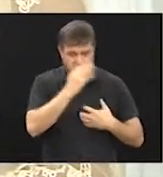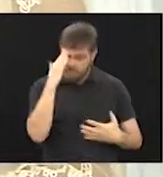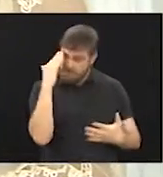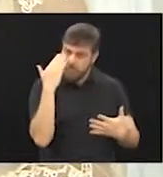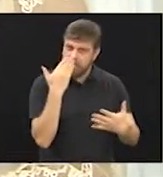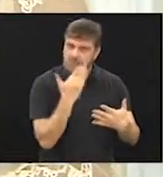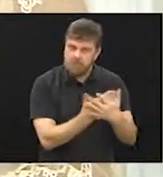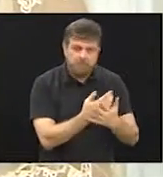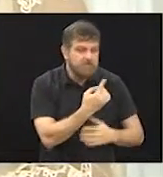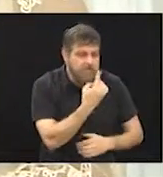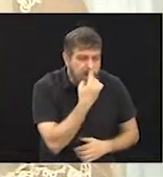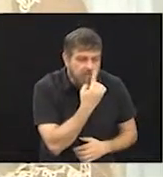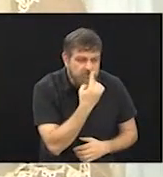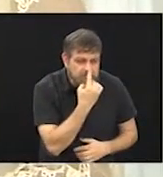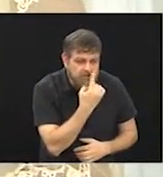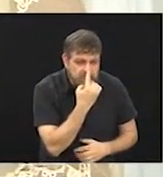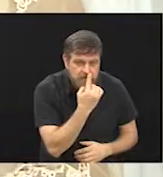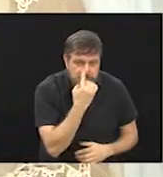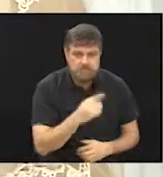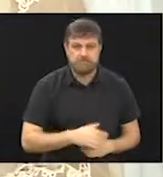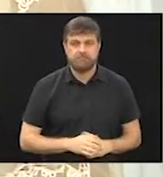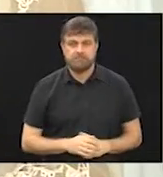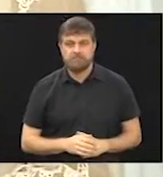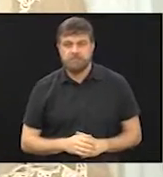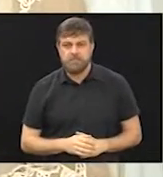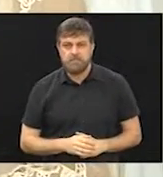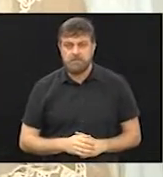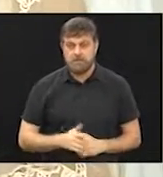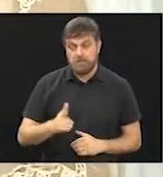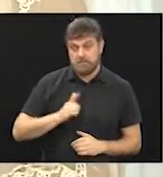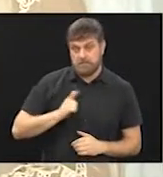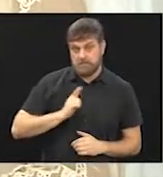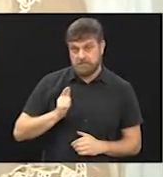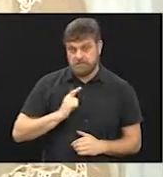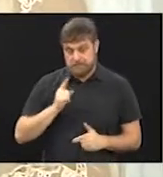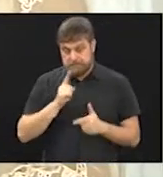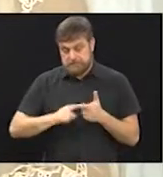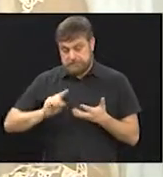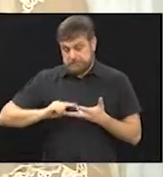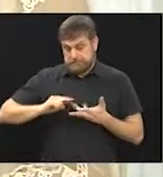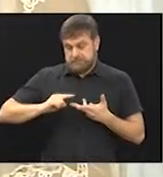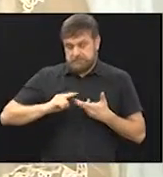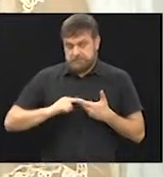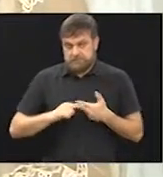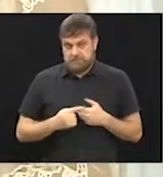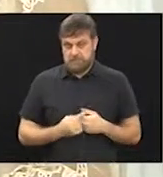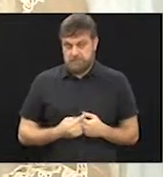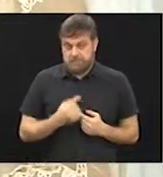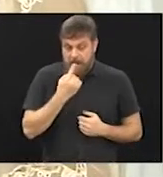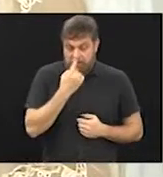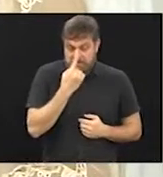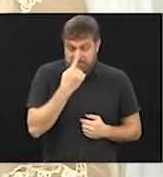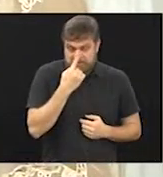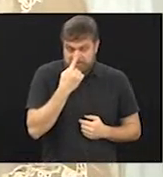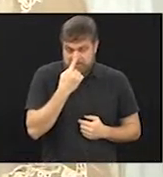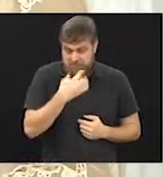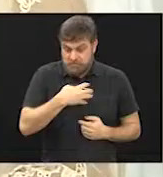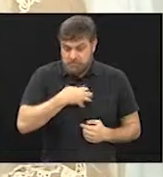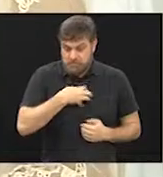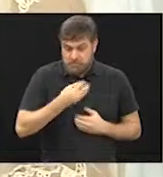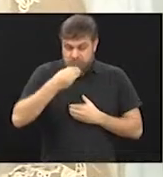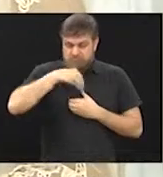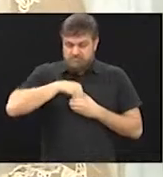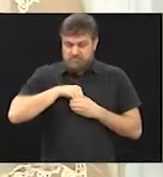de afinidade. E por se tratar de, às vezes, alguns assuntos mais íntimos, cria uma ligação de